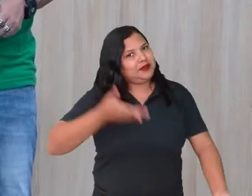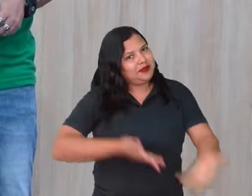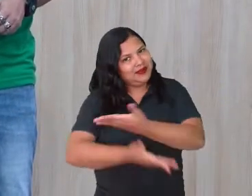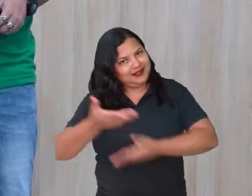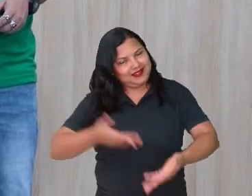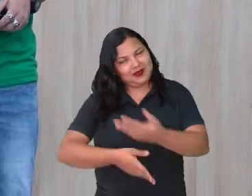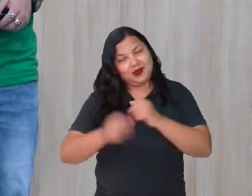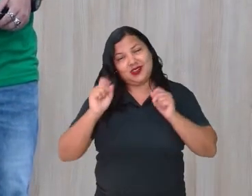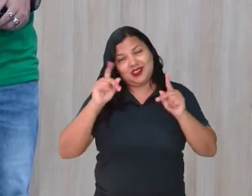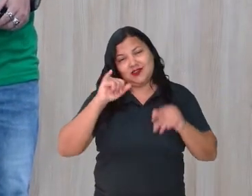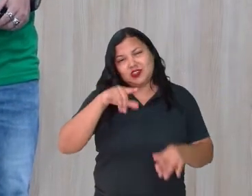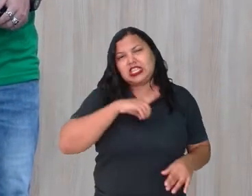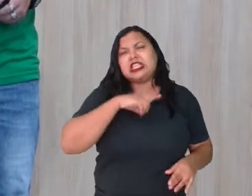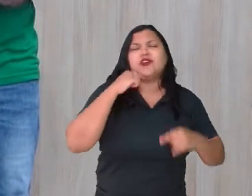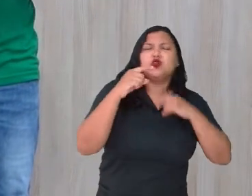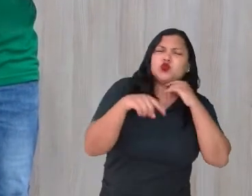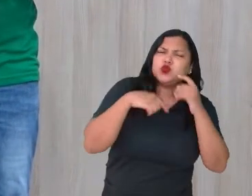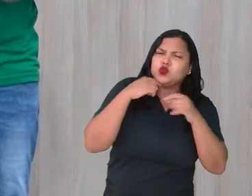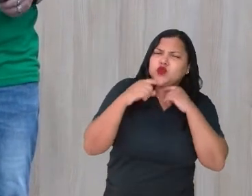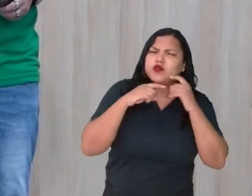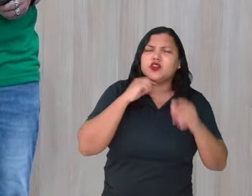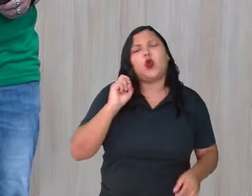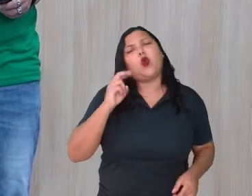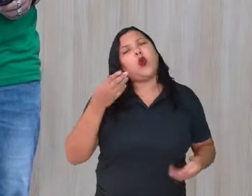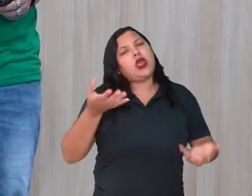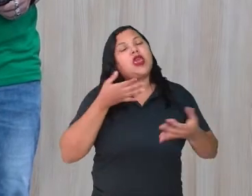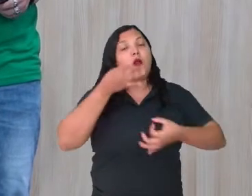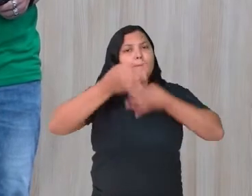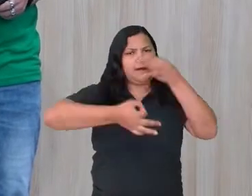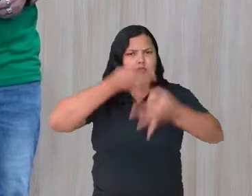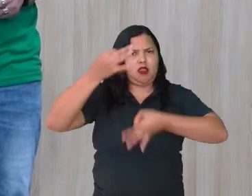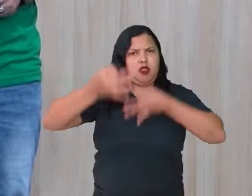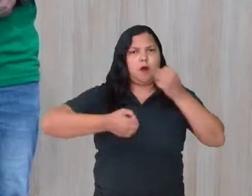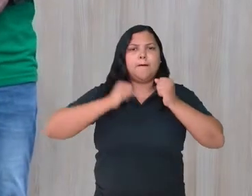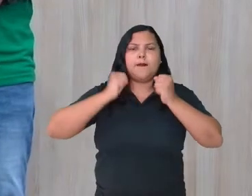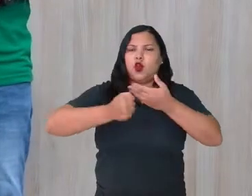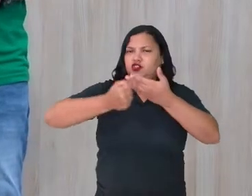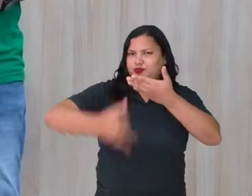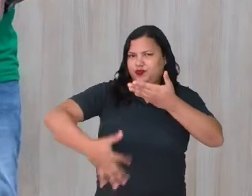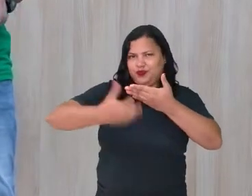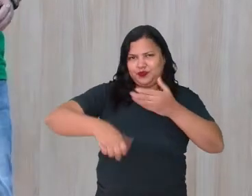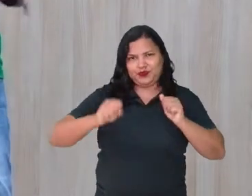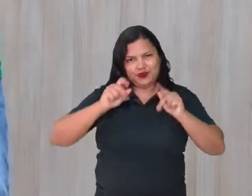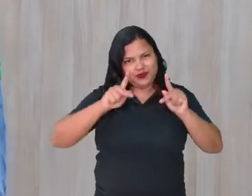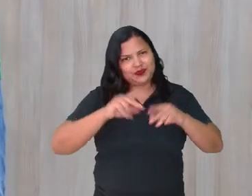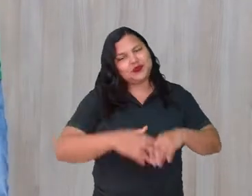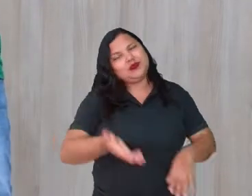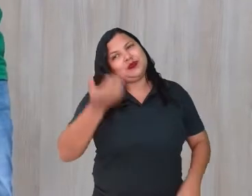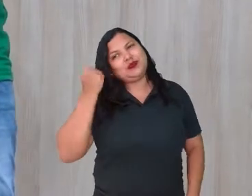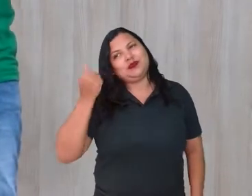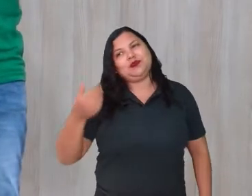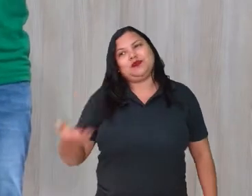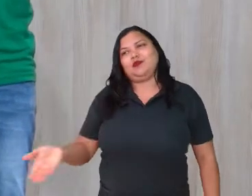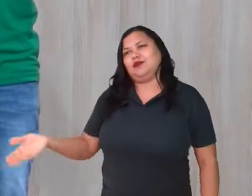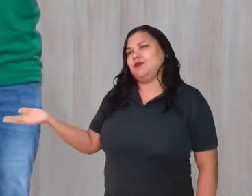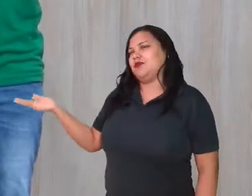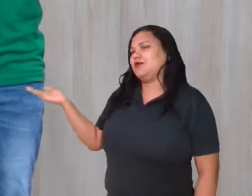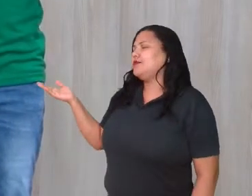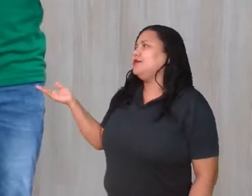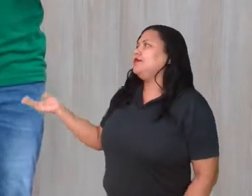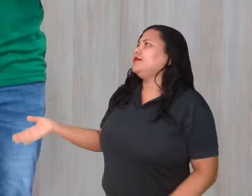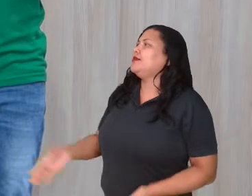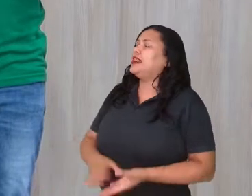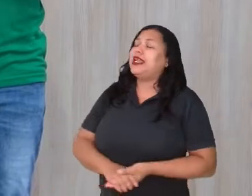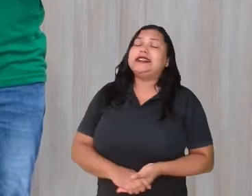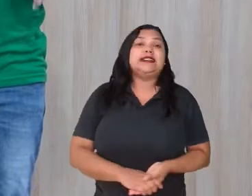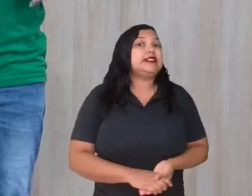aí, se você tem alguma dúvida ou se você quer opinar sobre alguma coisa. Tá certo? Então, vamos lá. Eu vou trazer algumas situações.